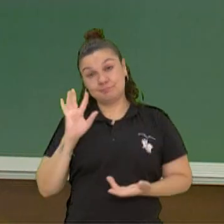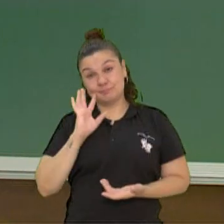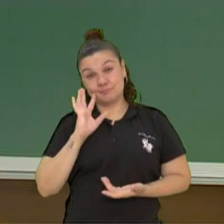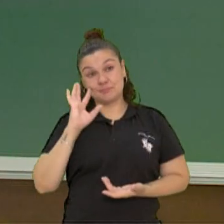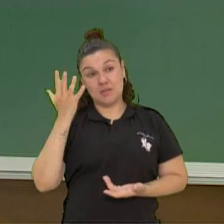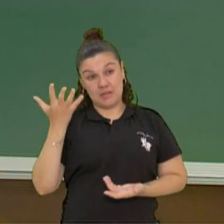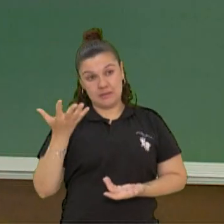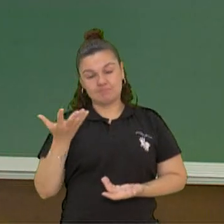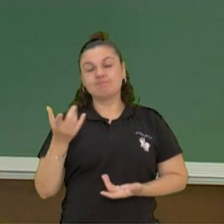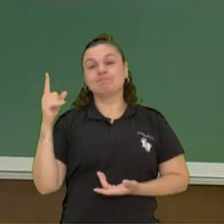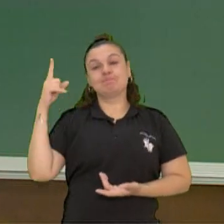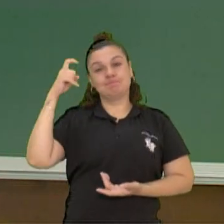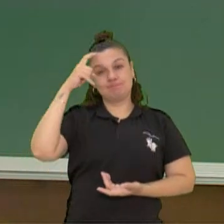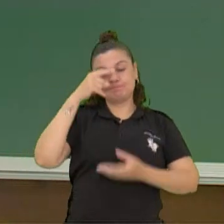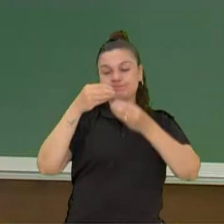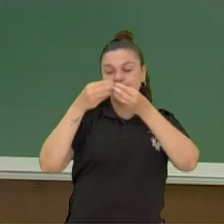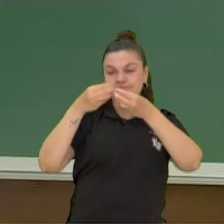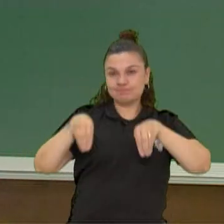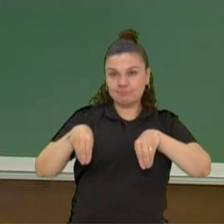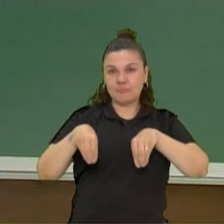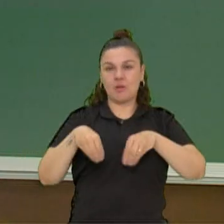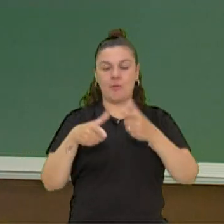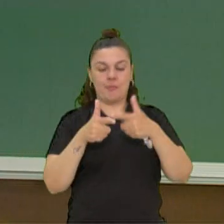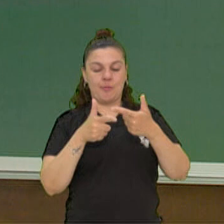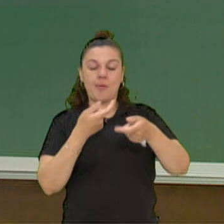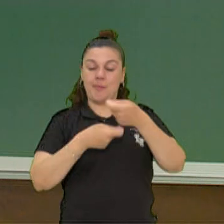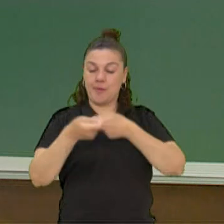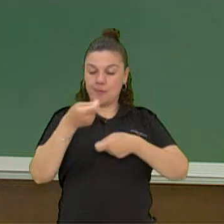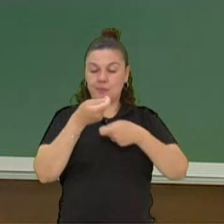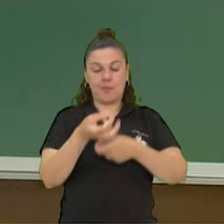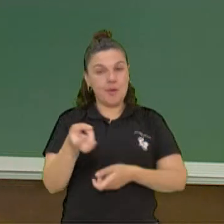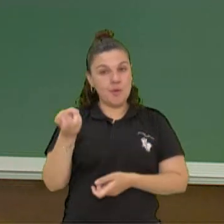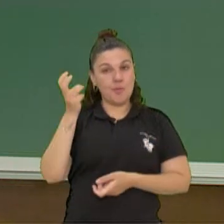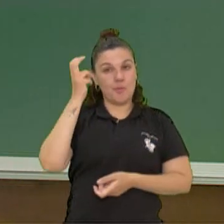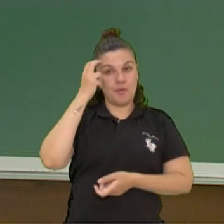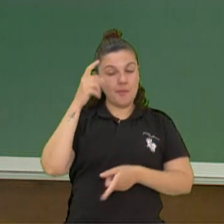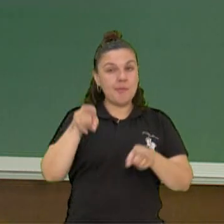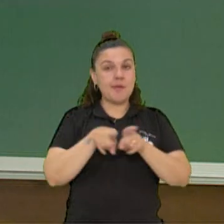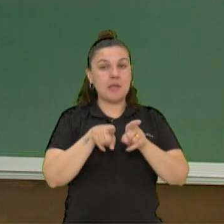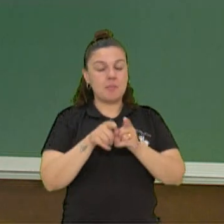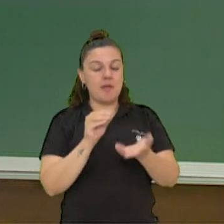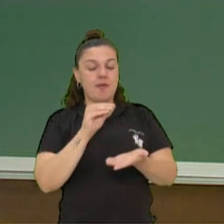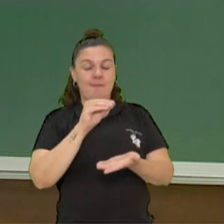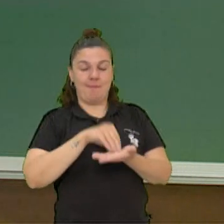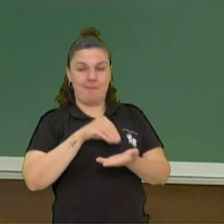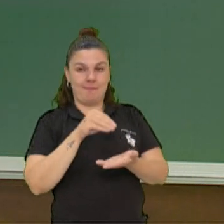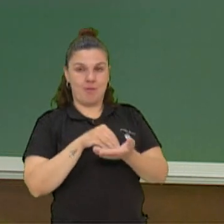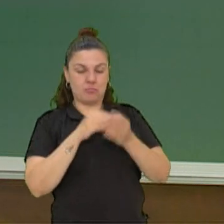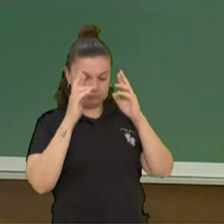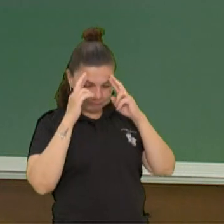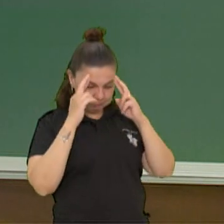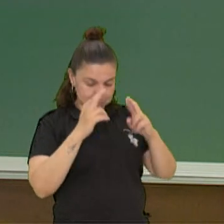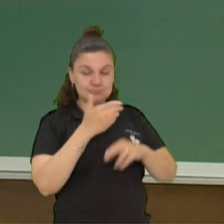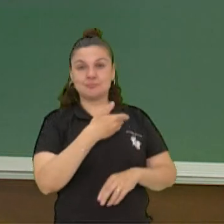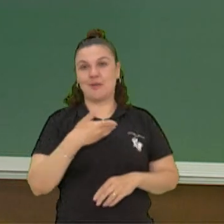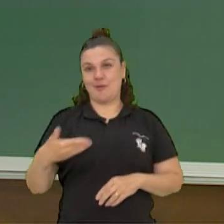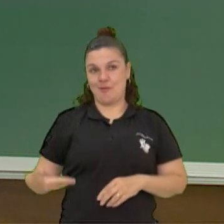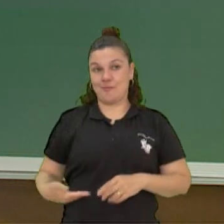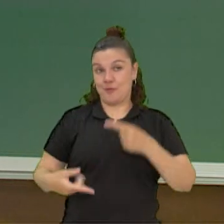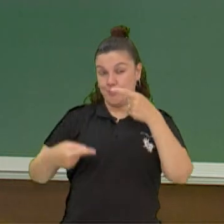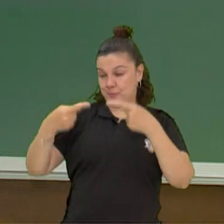de precariedade, por questões econômicas, culturais e de má gestão política.